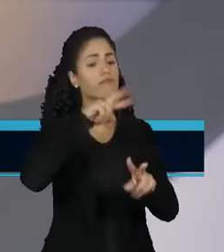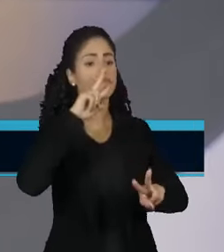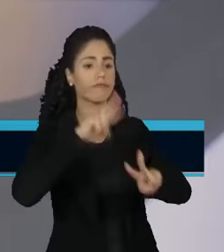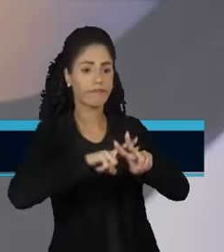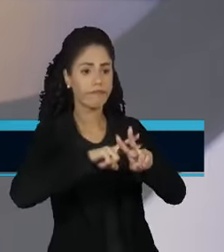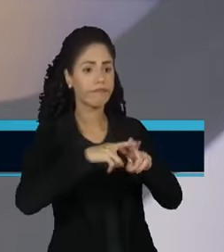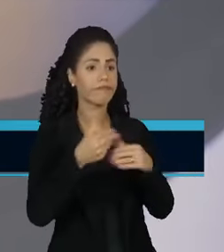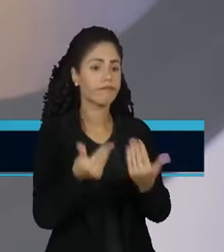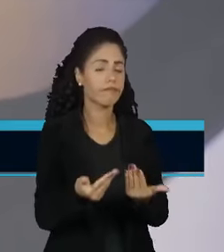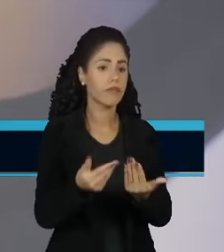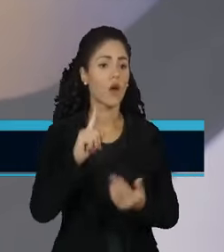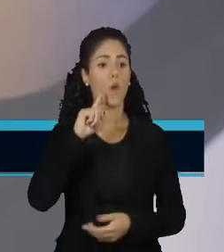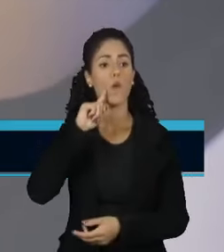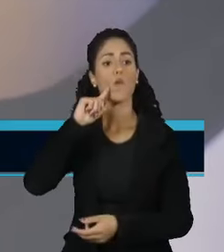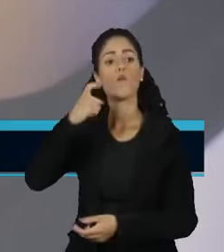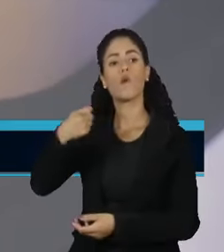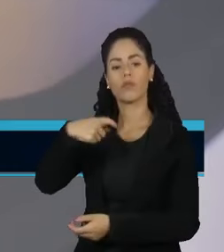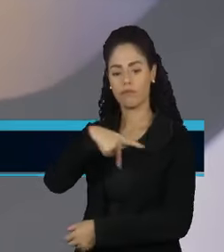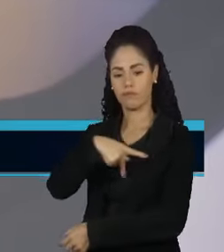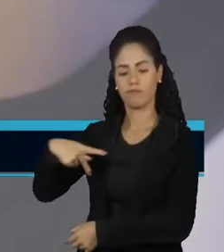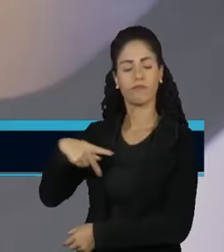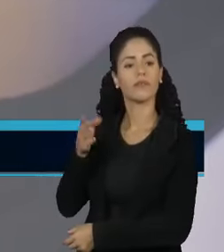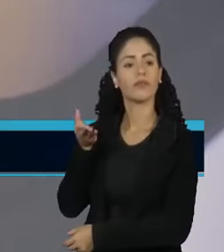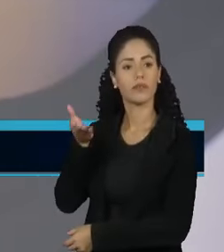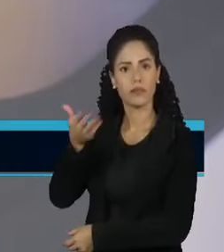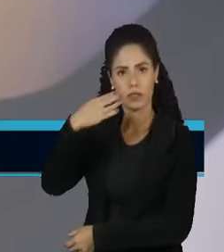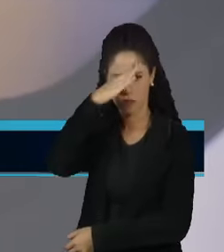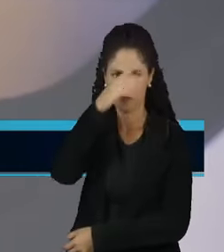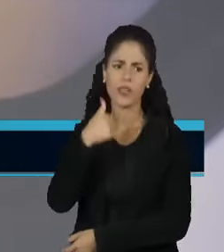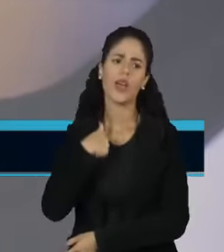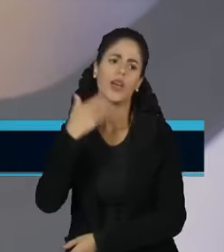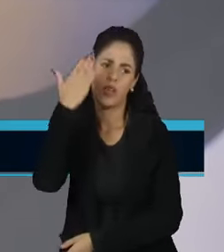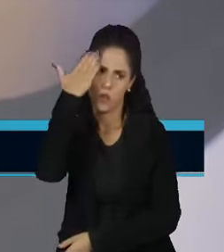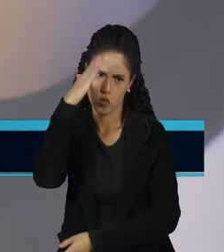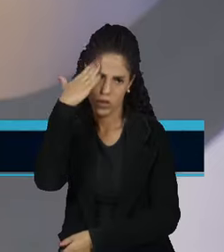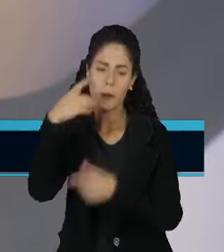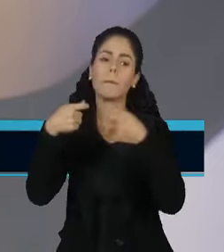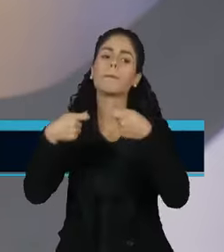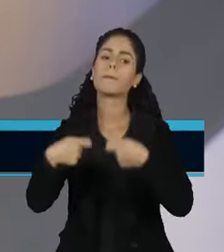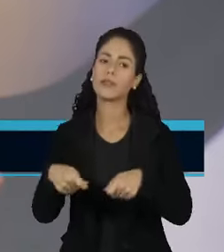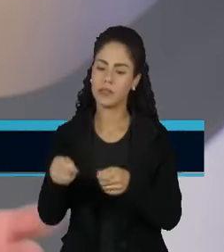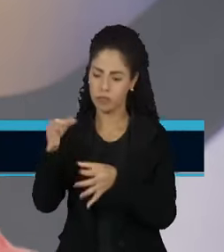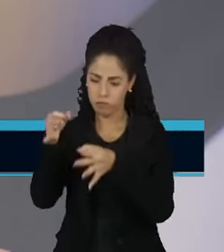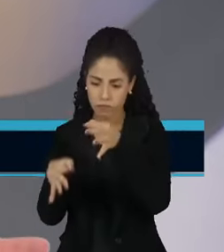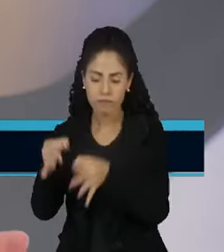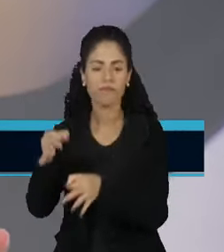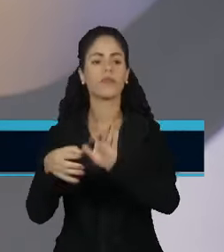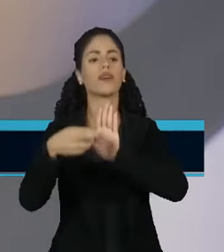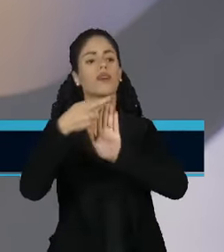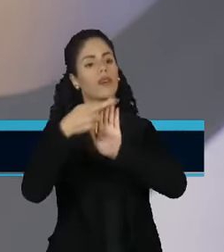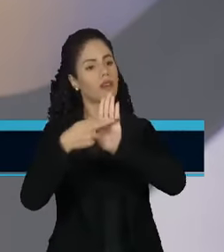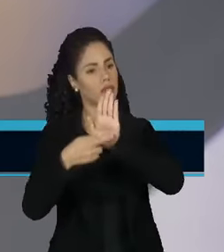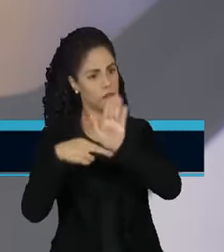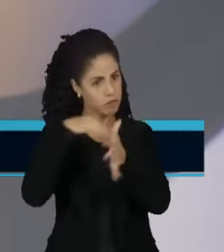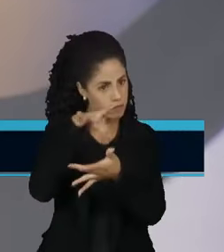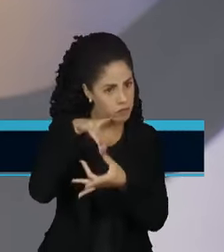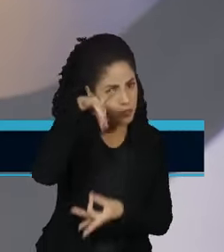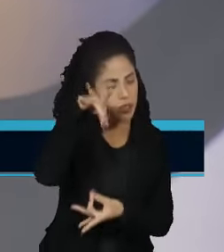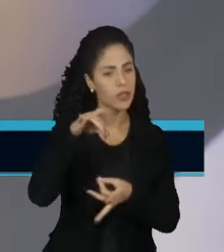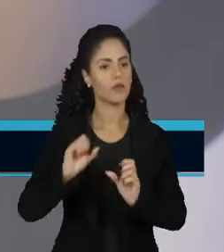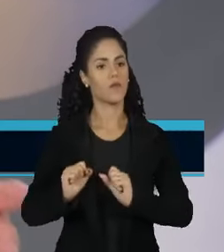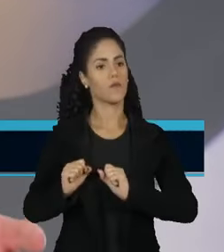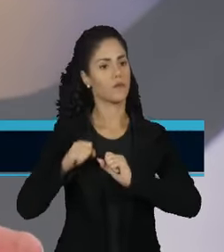do que pensava o ex-presidente, eu entendo que tem que haver um julgamento, tem que haver regras democráticas,